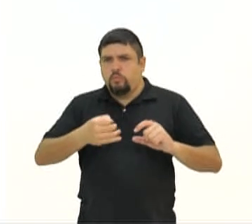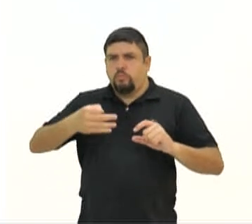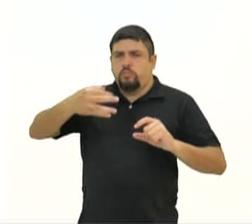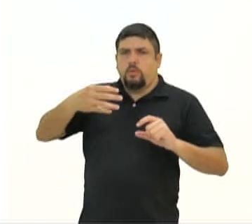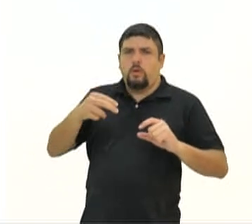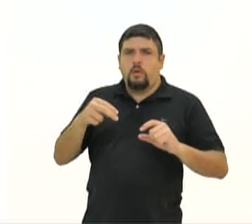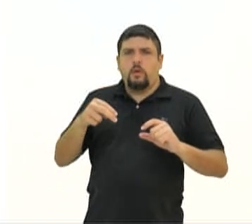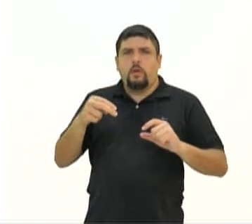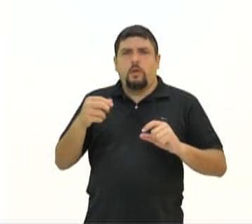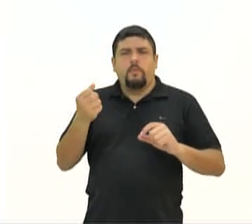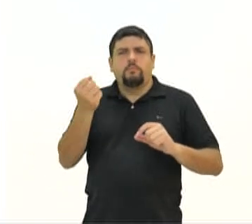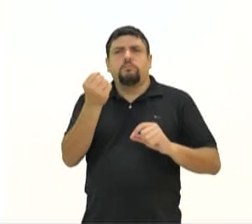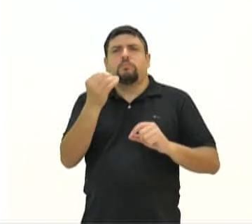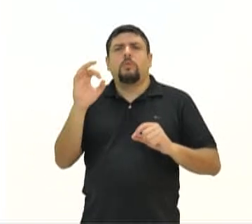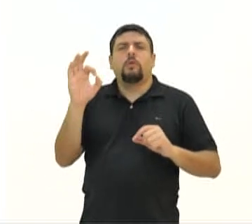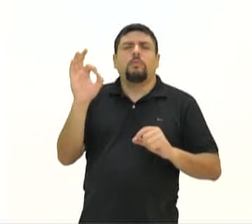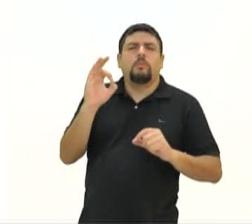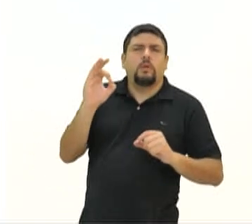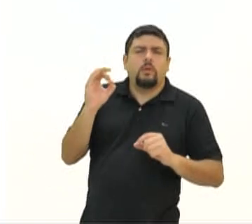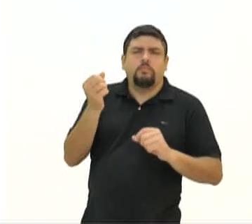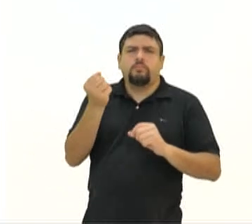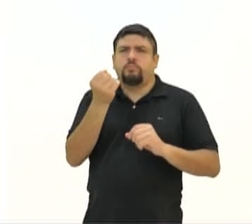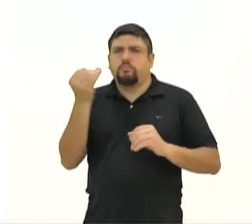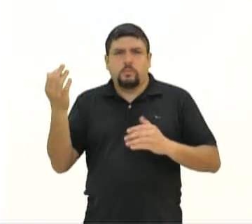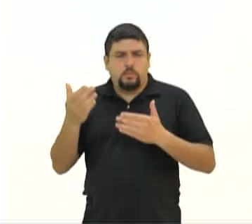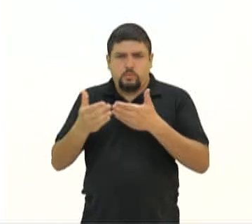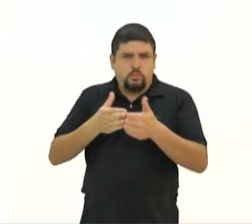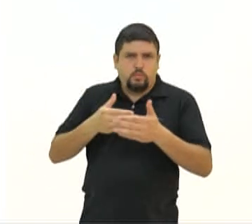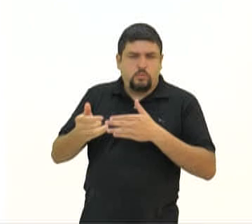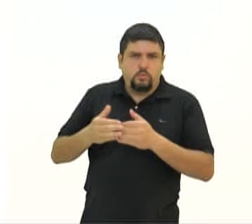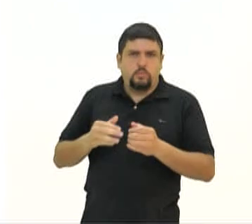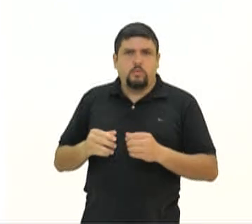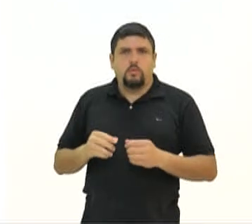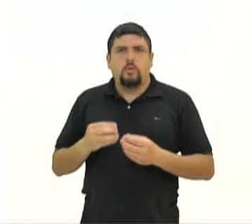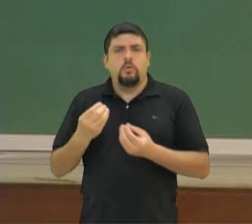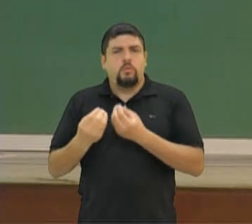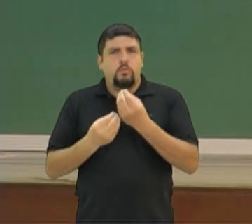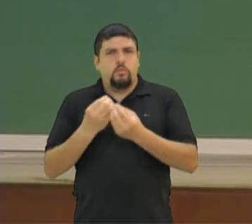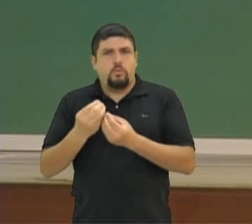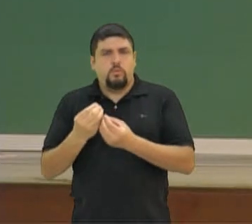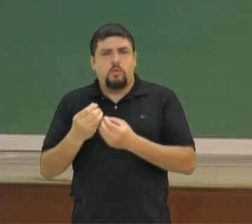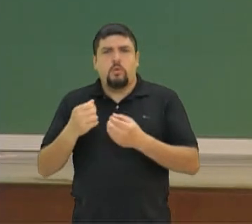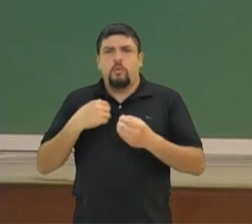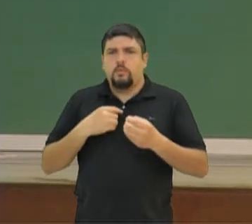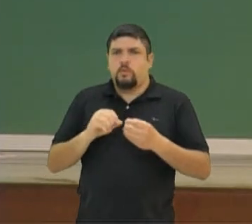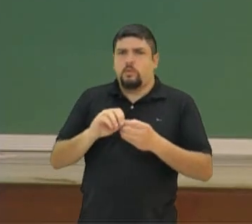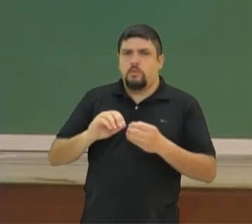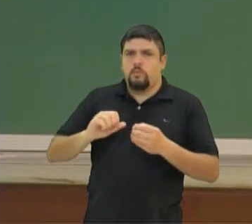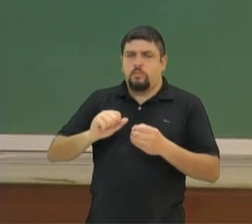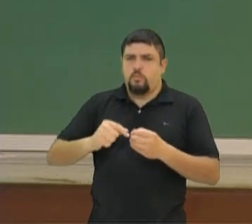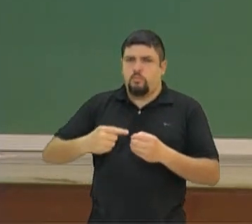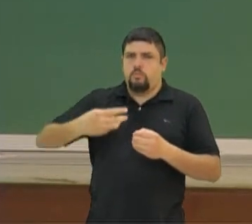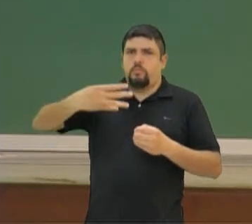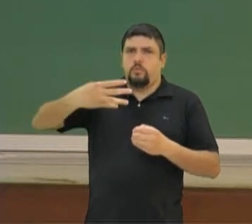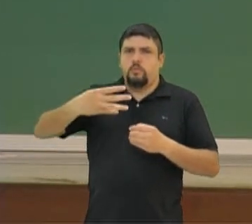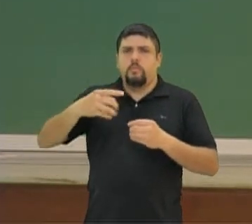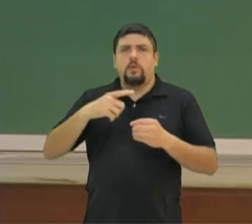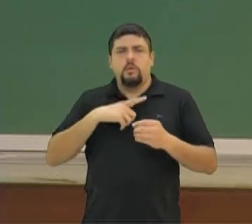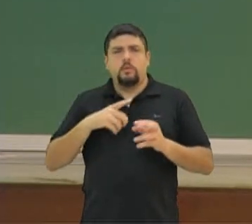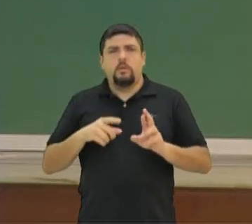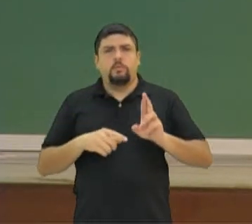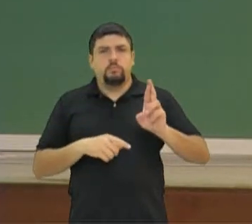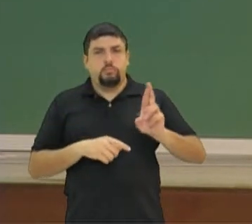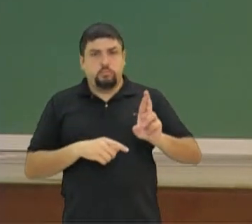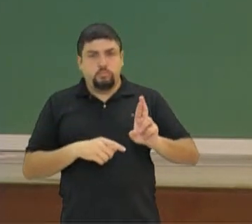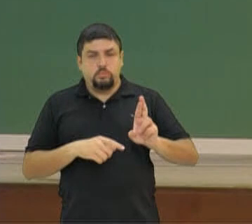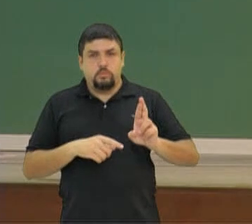real ou imaginária, né? Polinômio grau 2 possui pelo menos uma raiz real